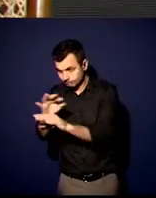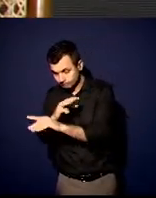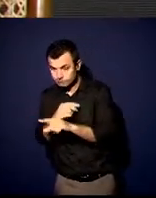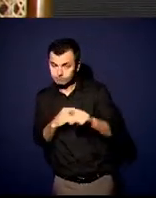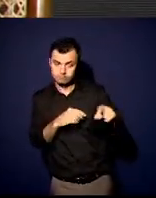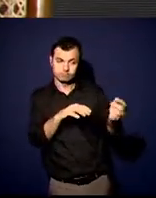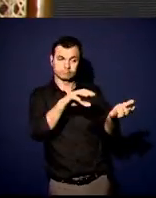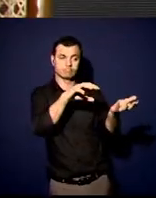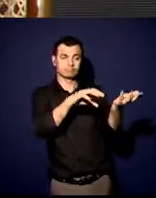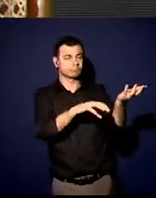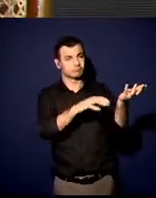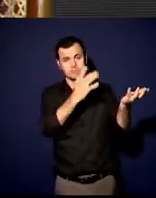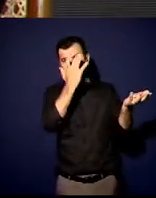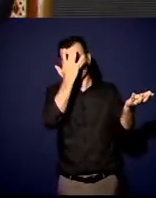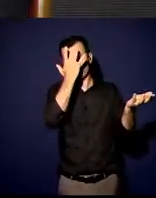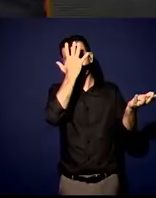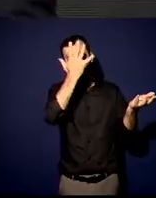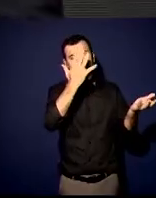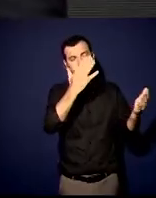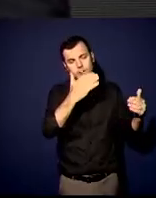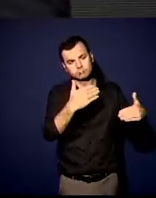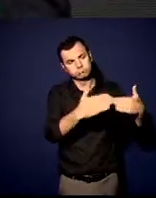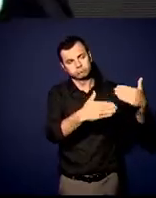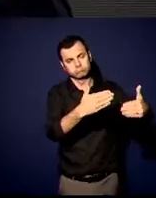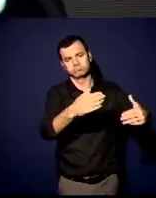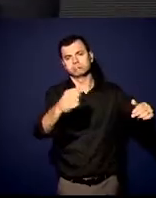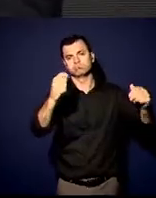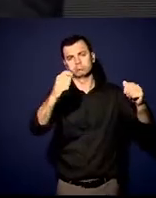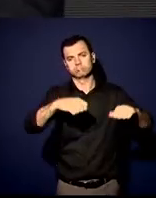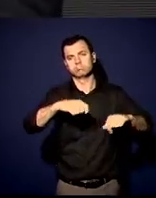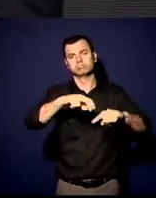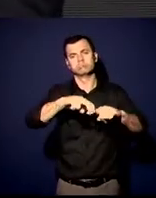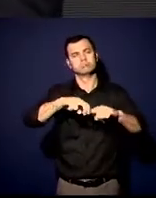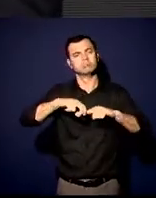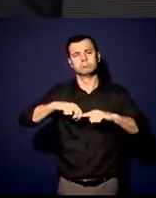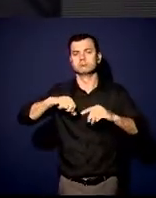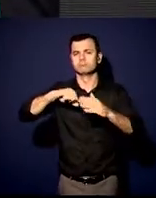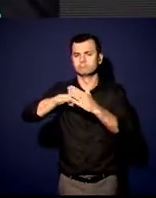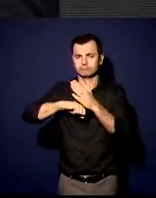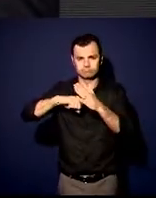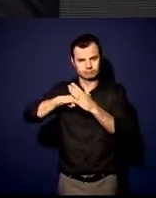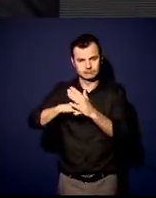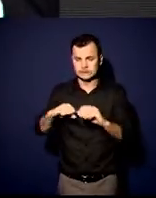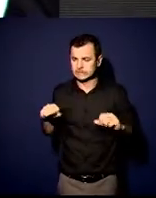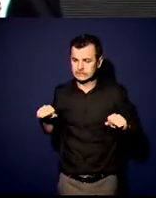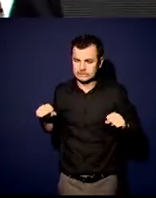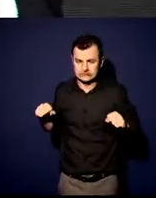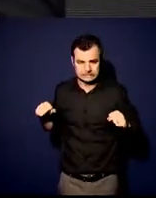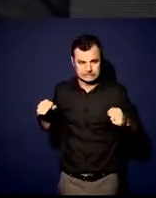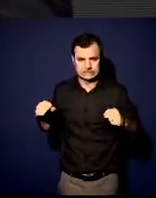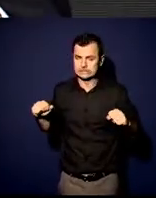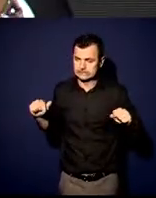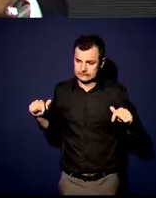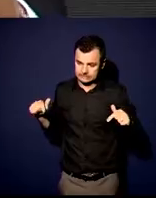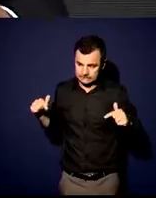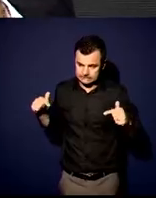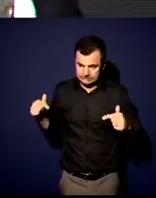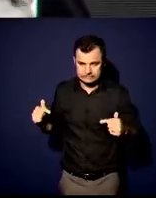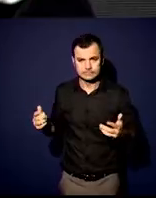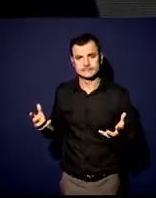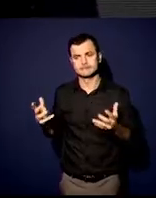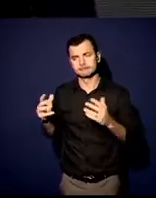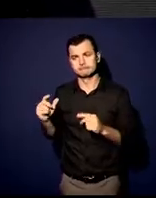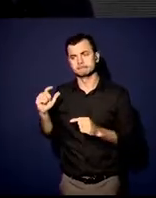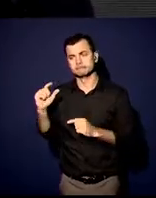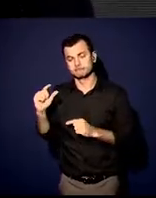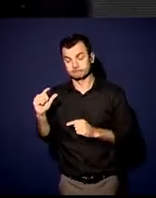mais facilidade então toda a nossa luta e toda a nossa energia vai ser enfocar em passo a passo